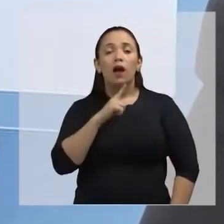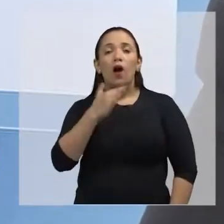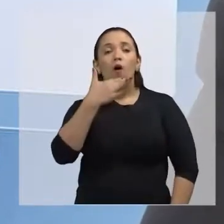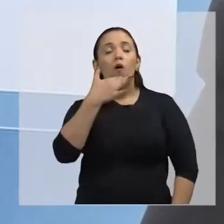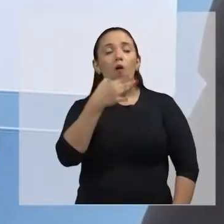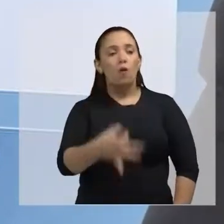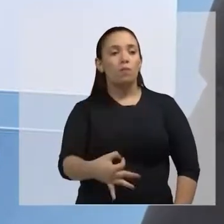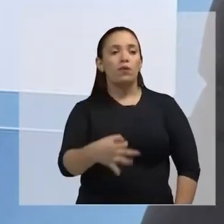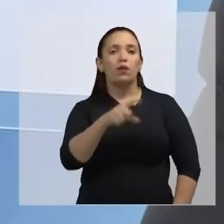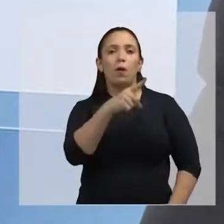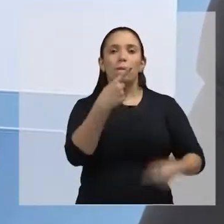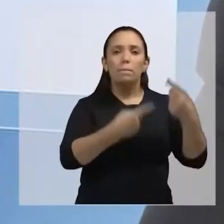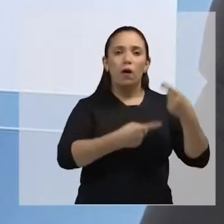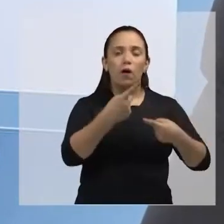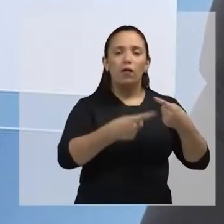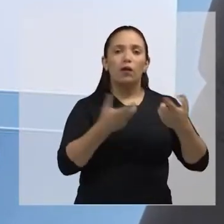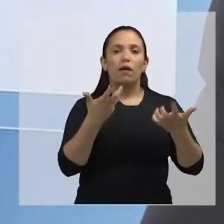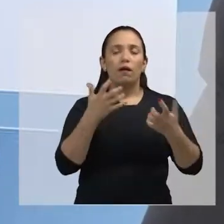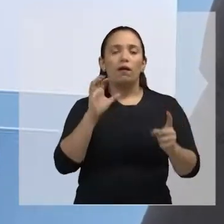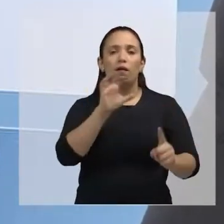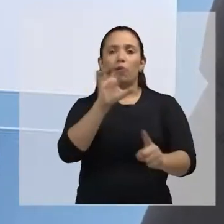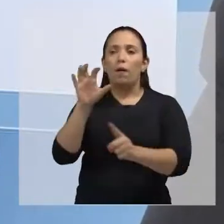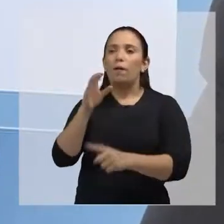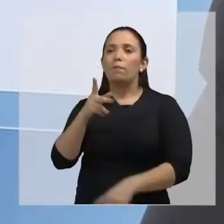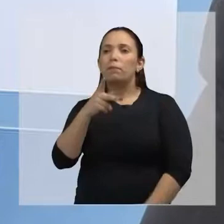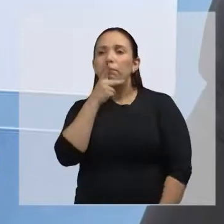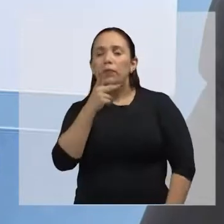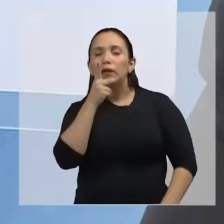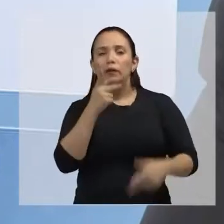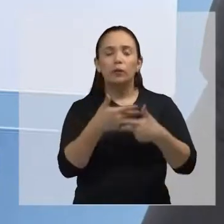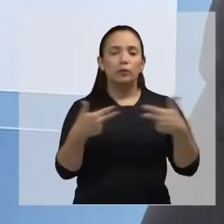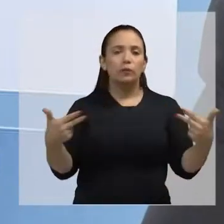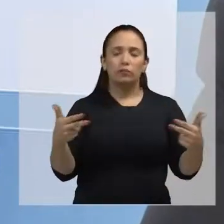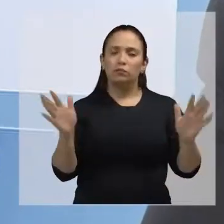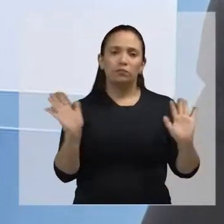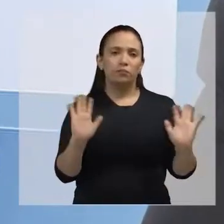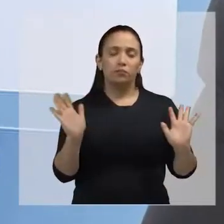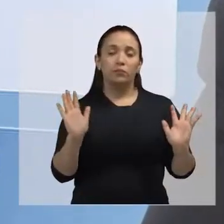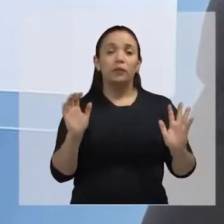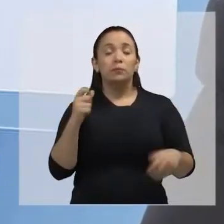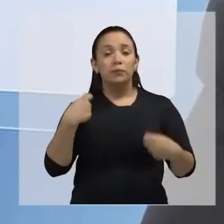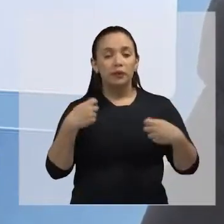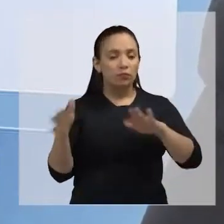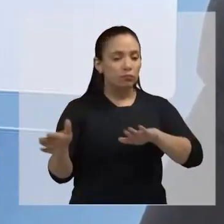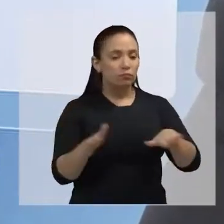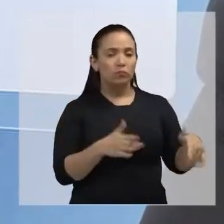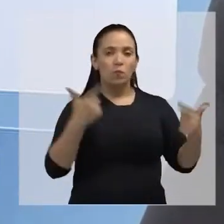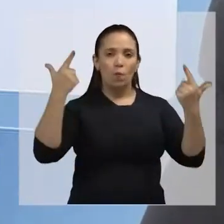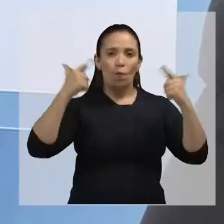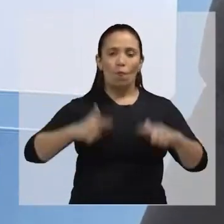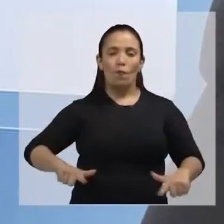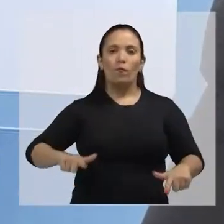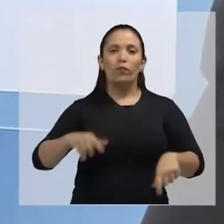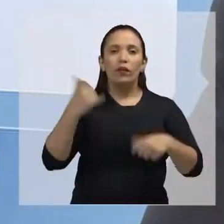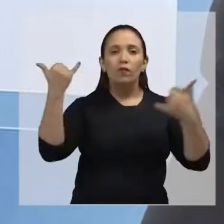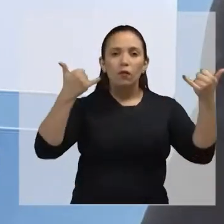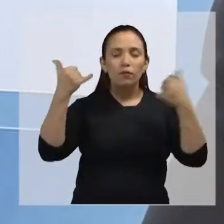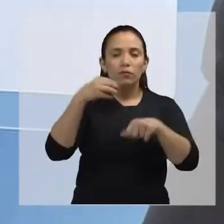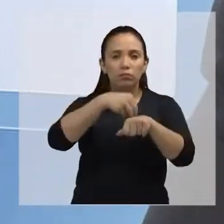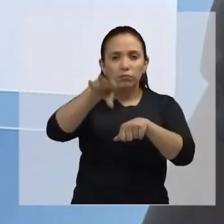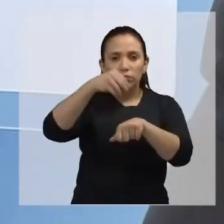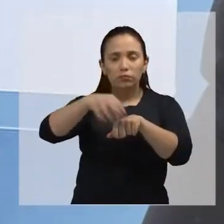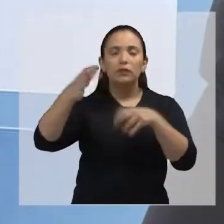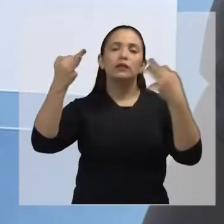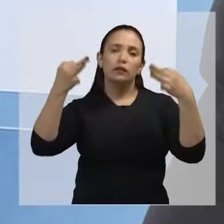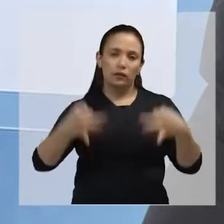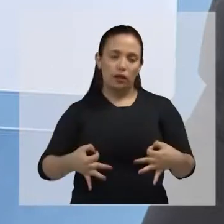olhar de interesse. E tem um olhar partidário. Quando ela tem o olhar cidadão, ela é correta. Quem